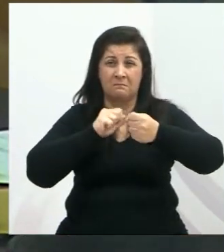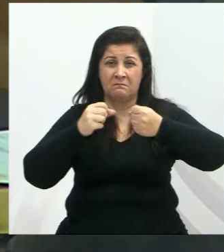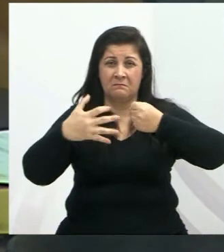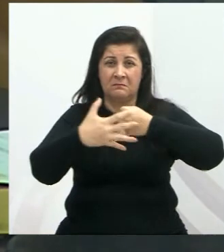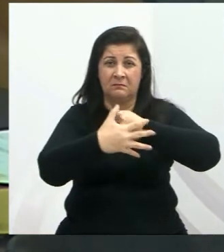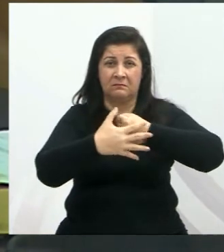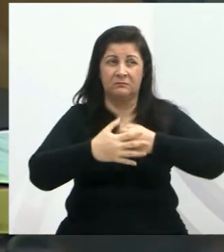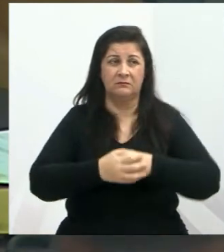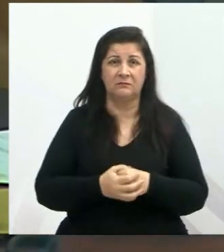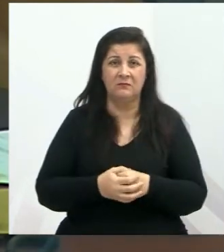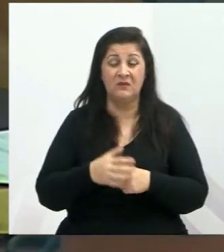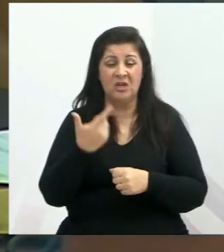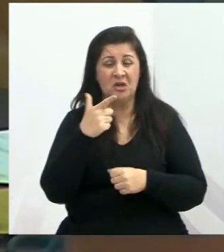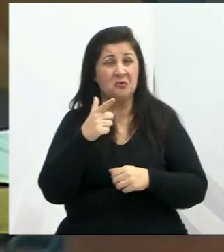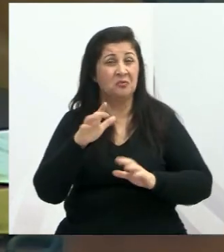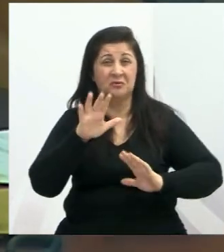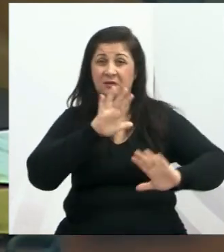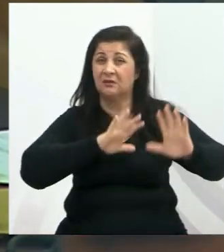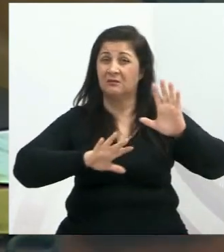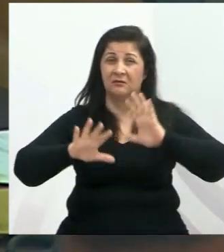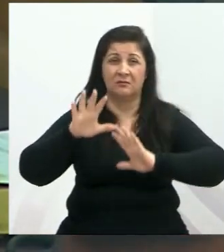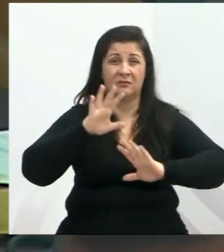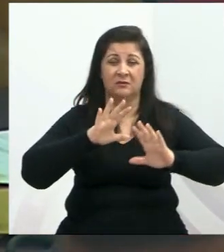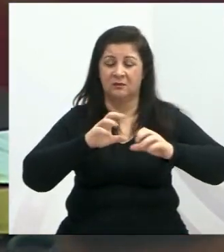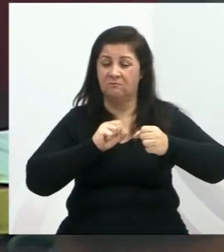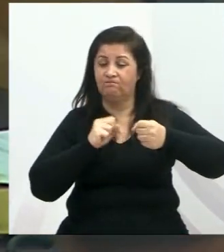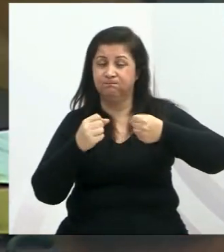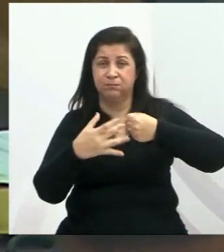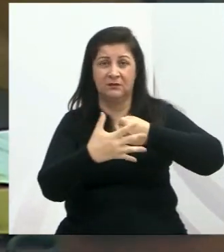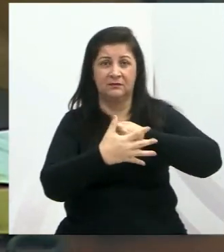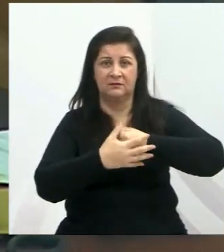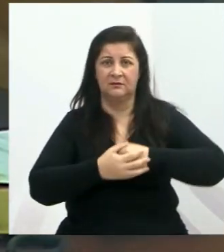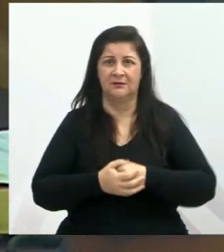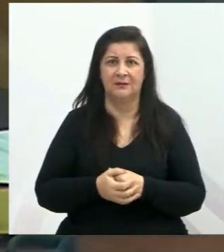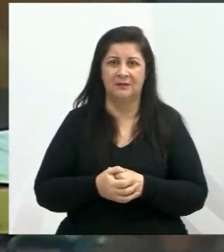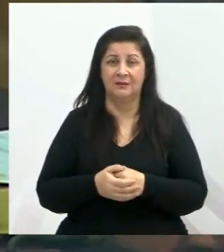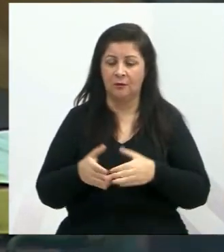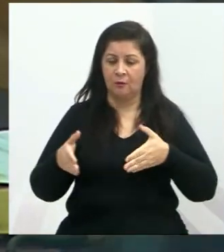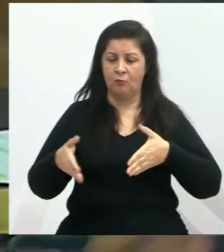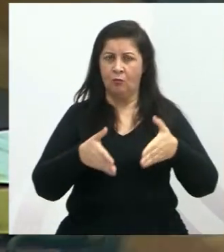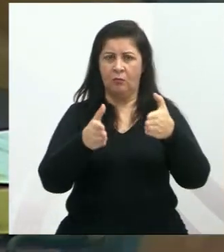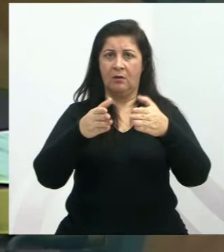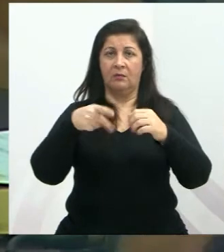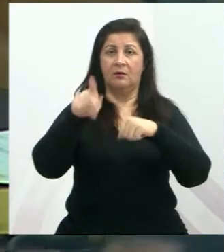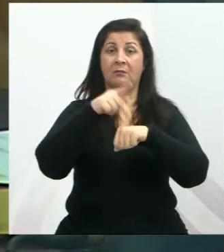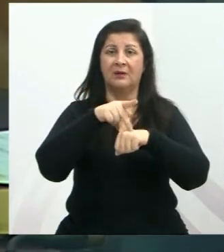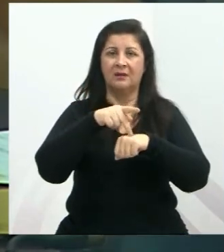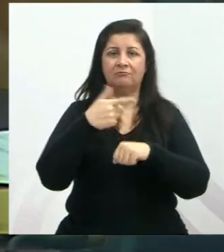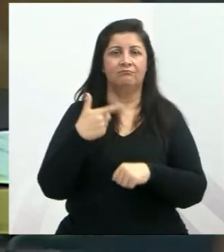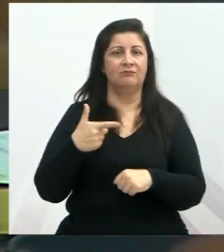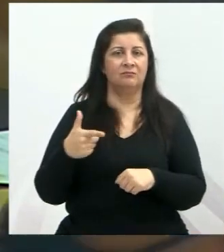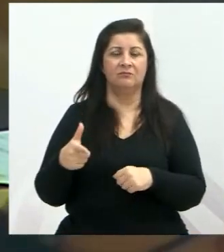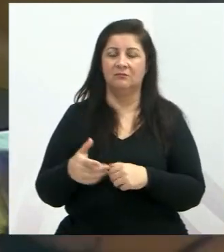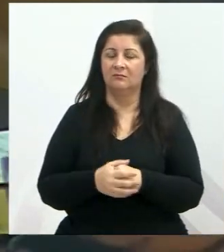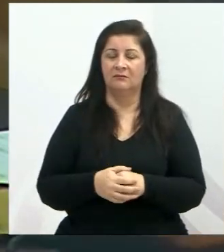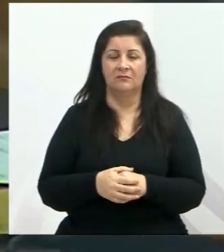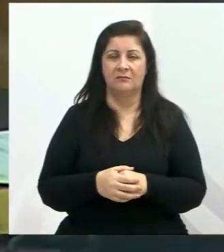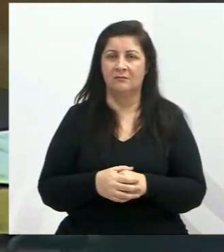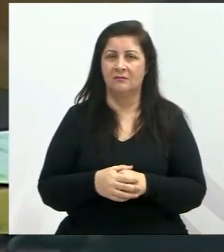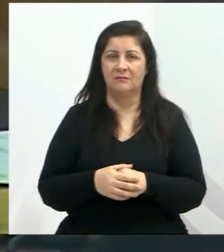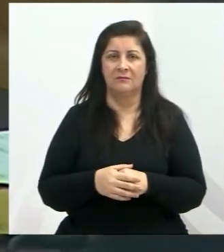não consegue controlar, que não consegue dar rumo para o país durante essa pandemia. Basta